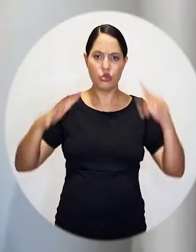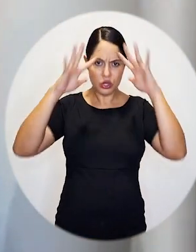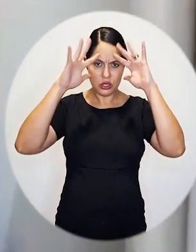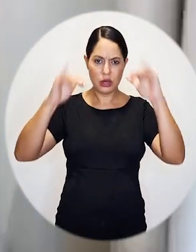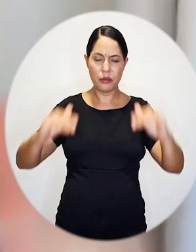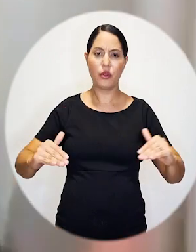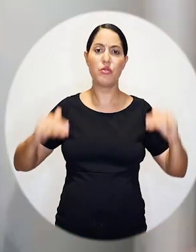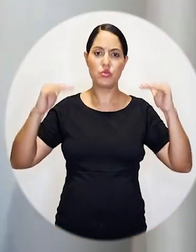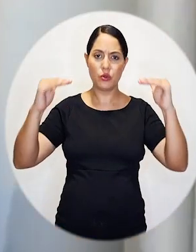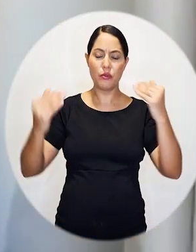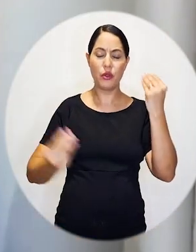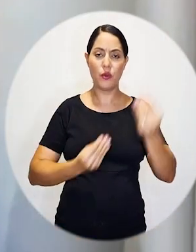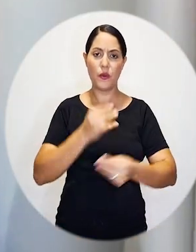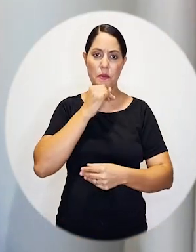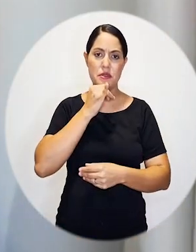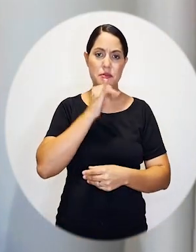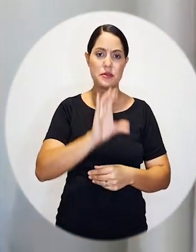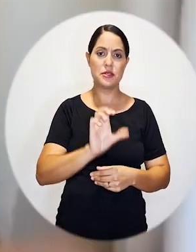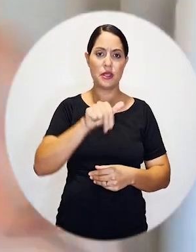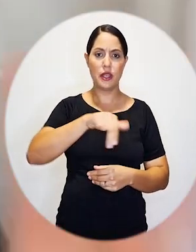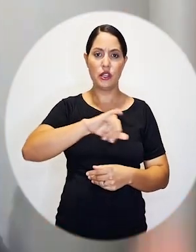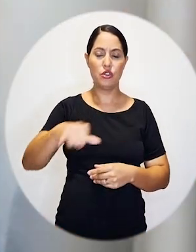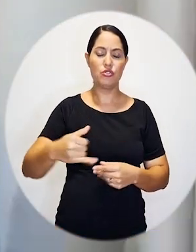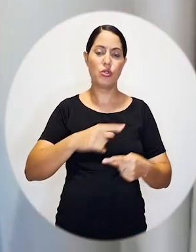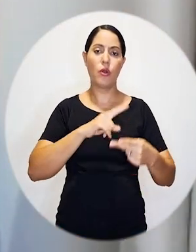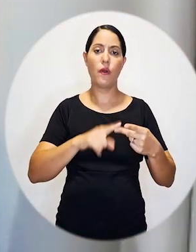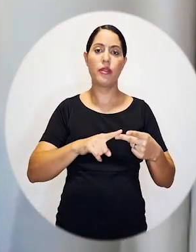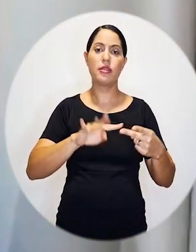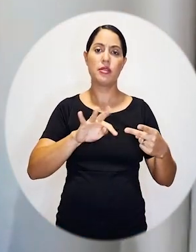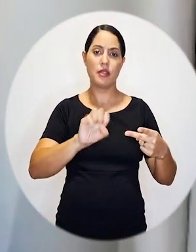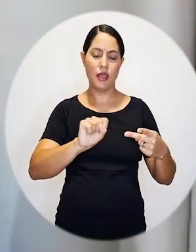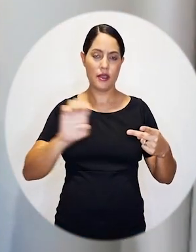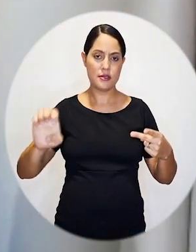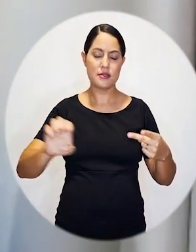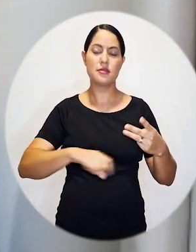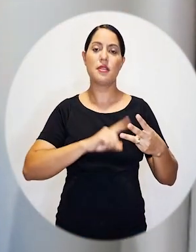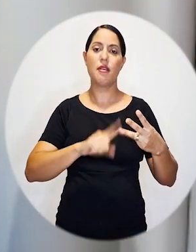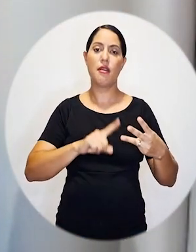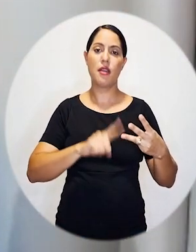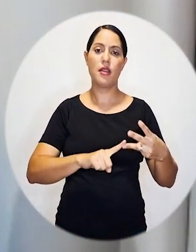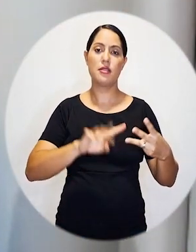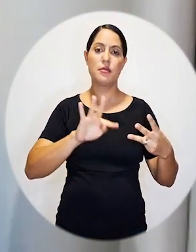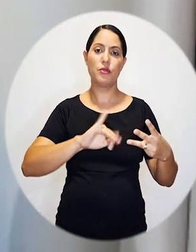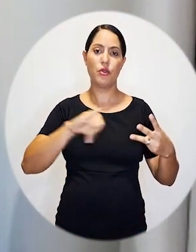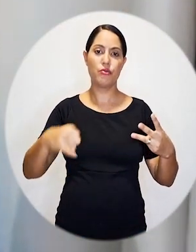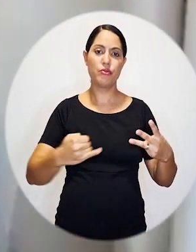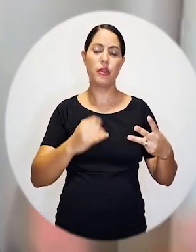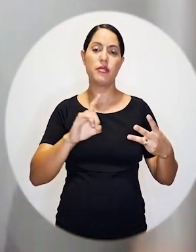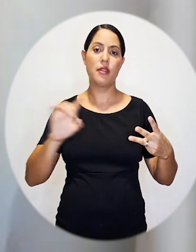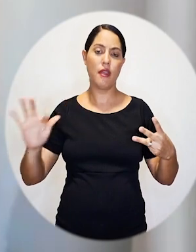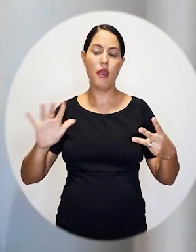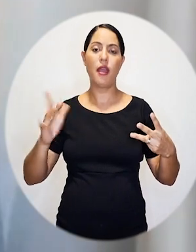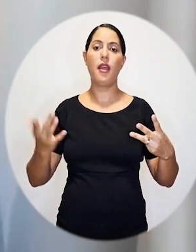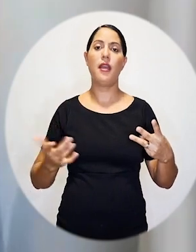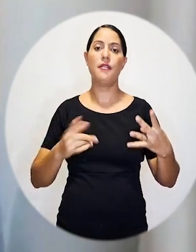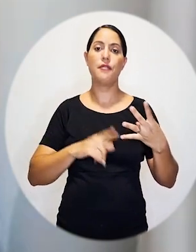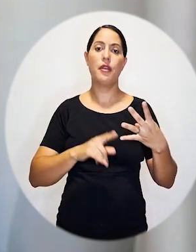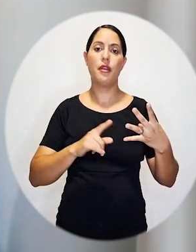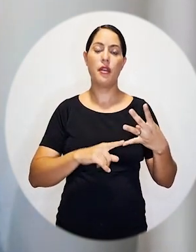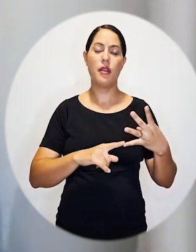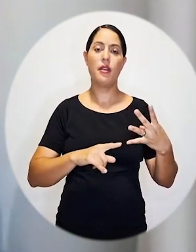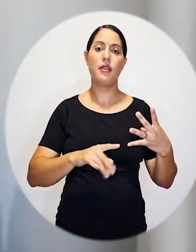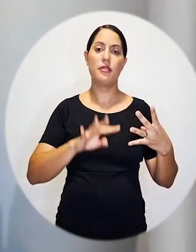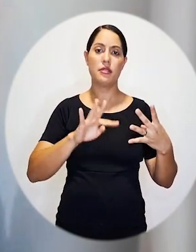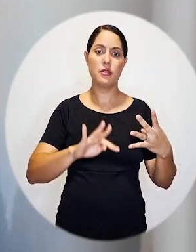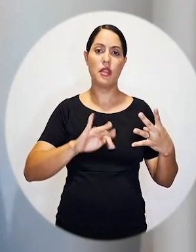tribunais superiores, como o Superior Tribunal de Justiça, como o TSE, tribunais de justiça como o TJDF, Tribunal